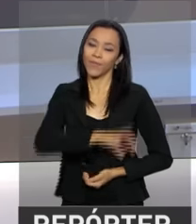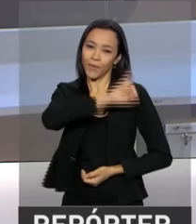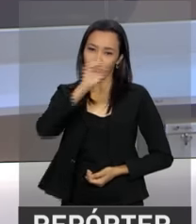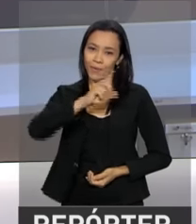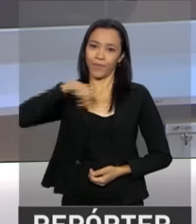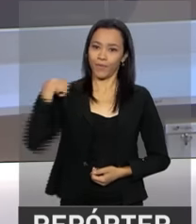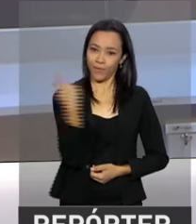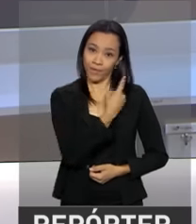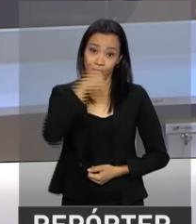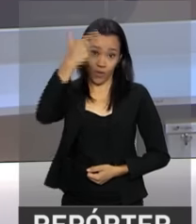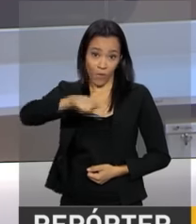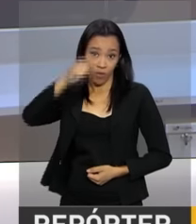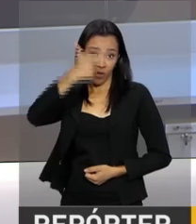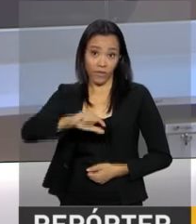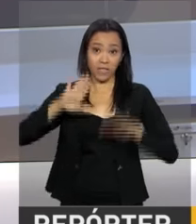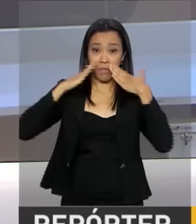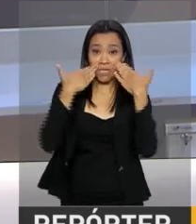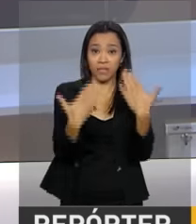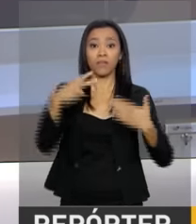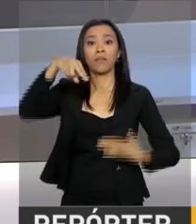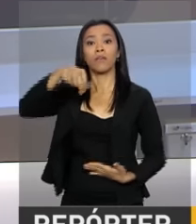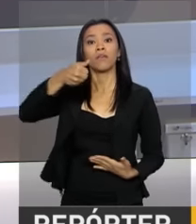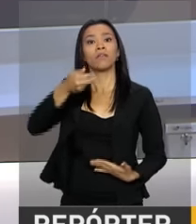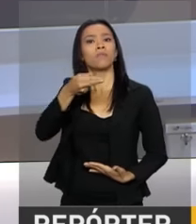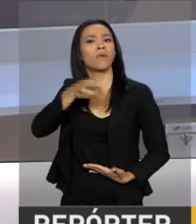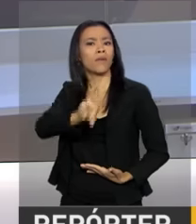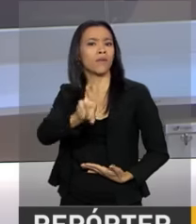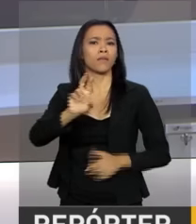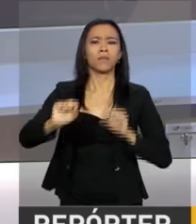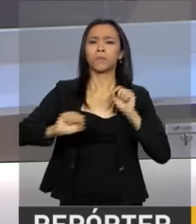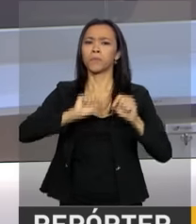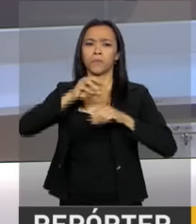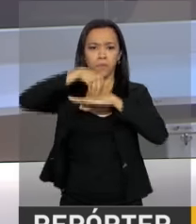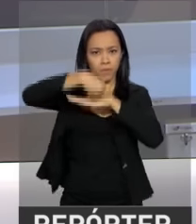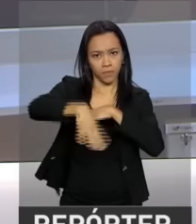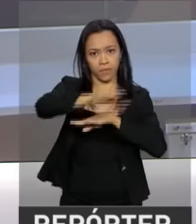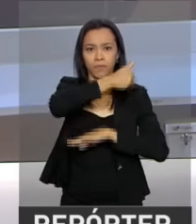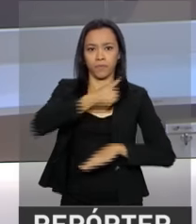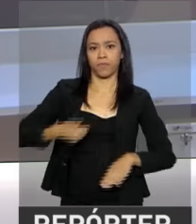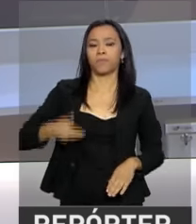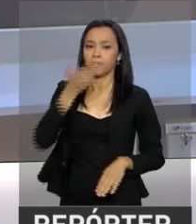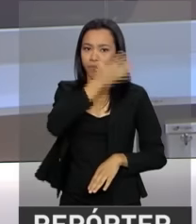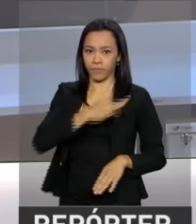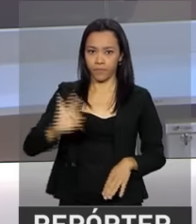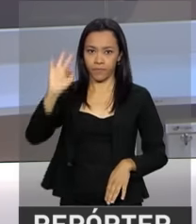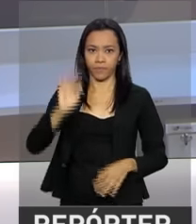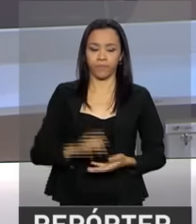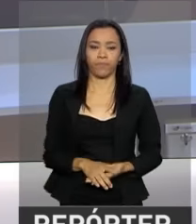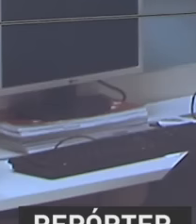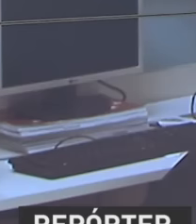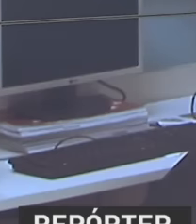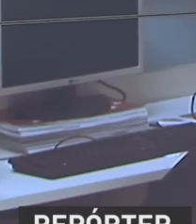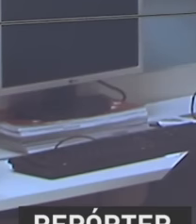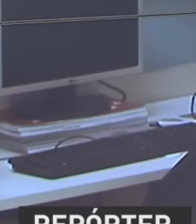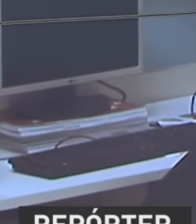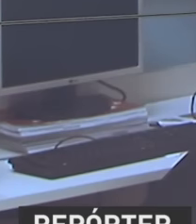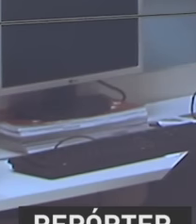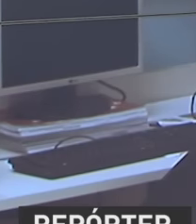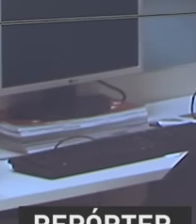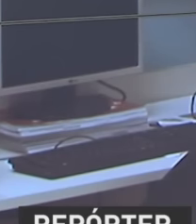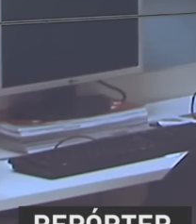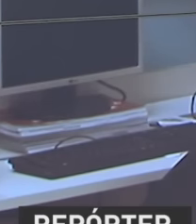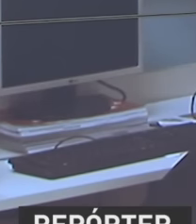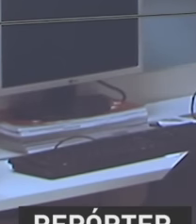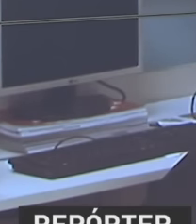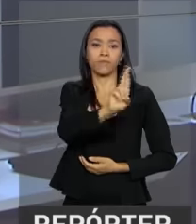Olá, estamos de volta com mais uma edição do Repórter NBR e as notícias do governo federal. 40